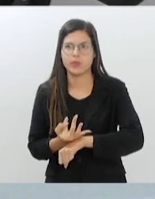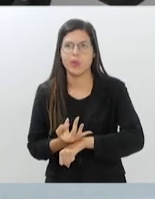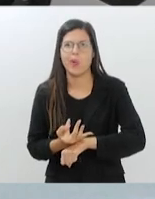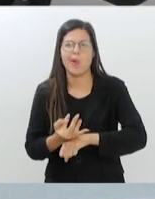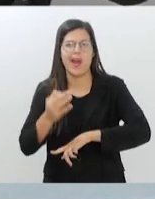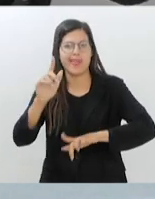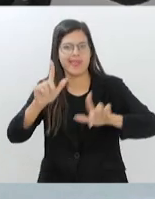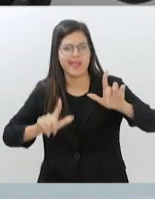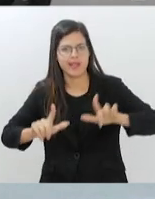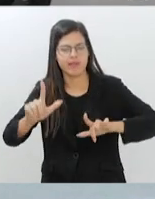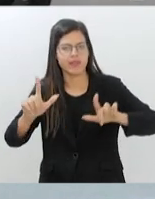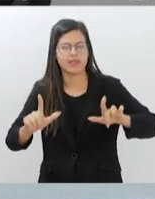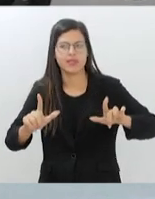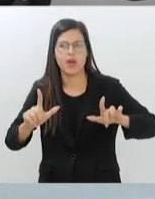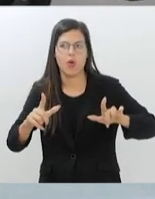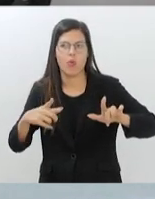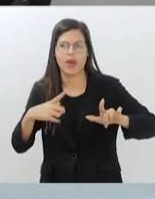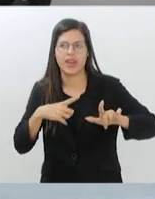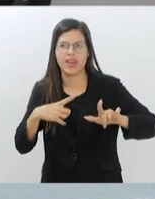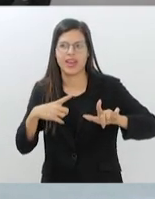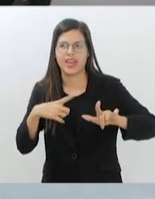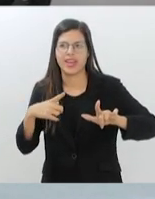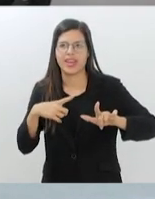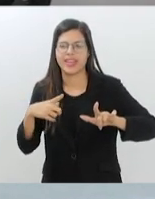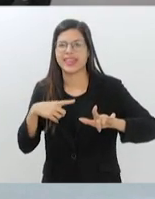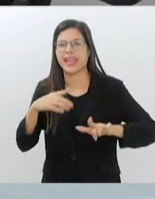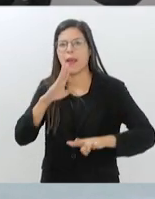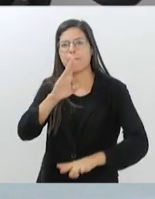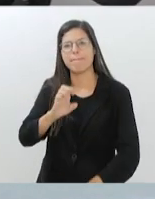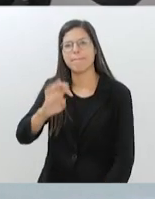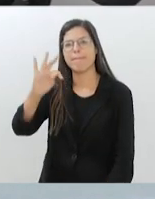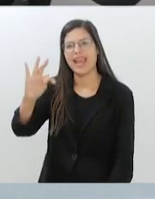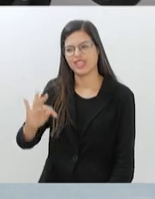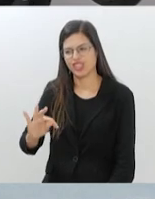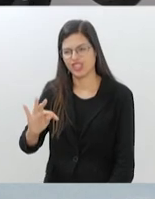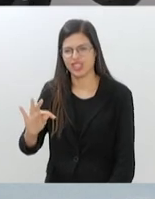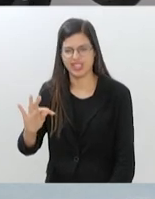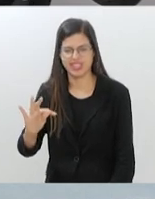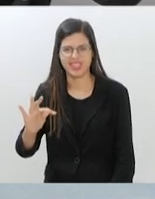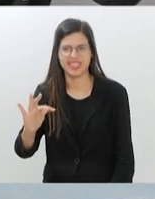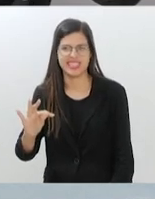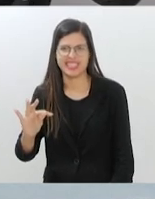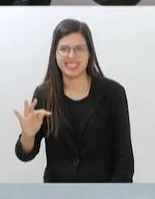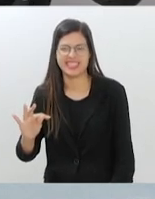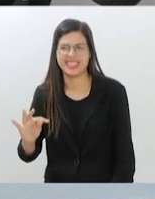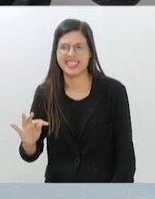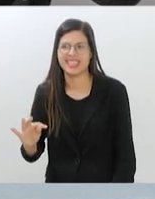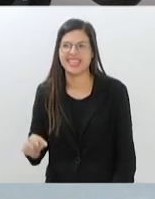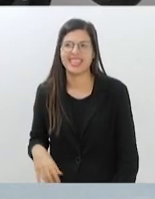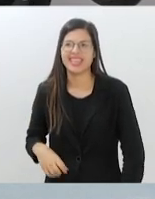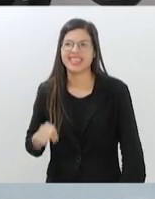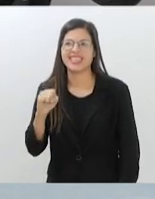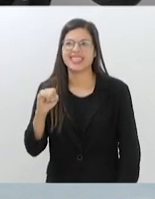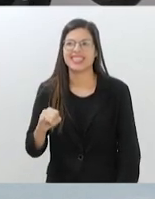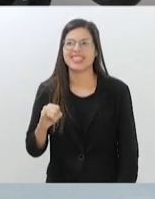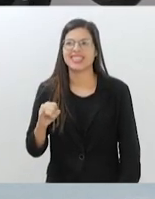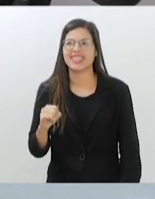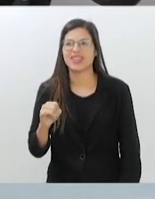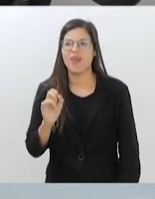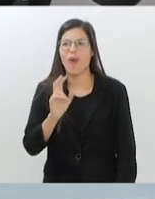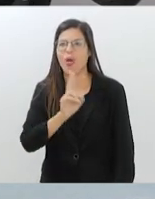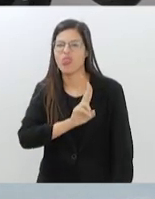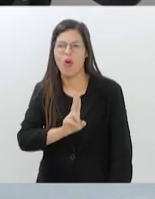televisão e tomar na testa com tanta Bet Se ainda fosse um nome feminino